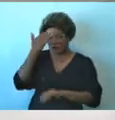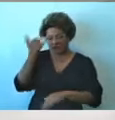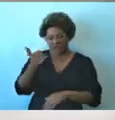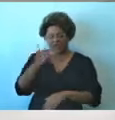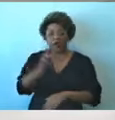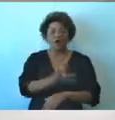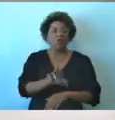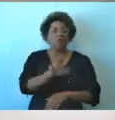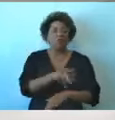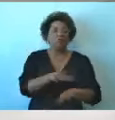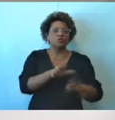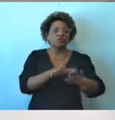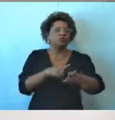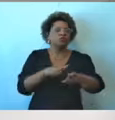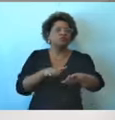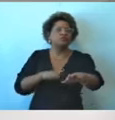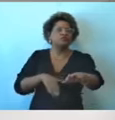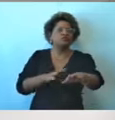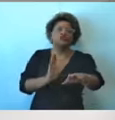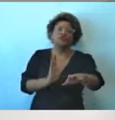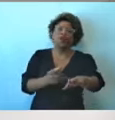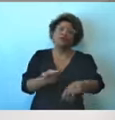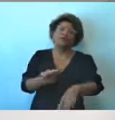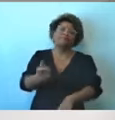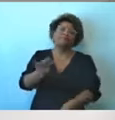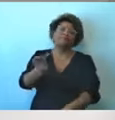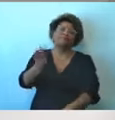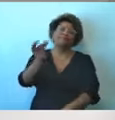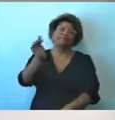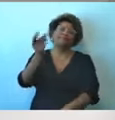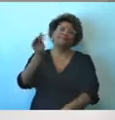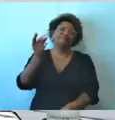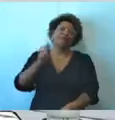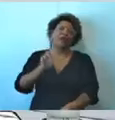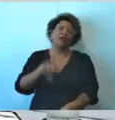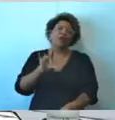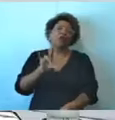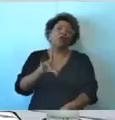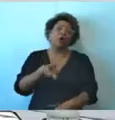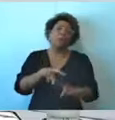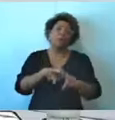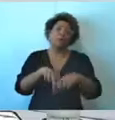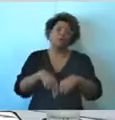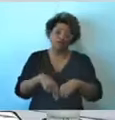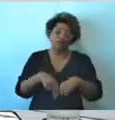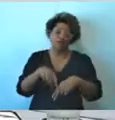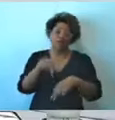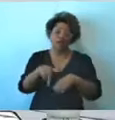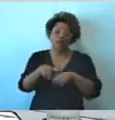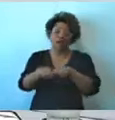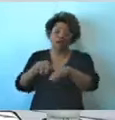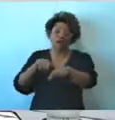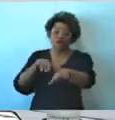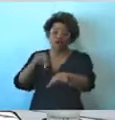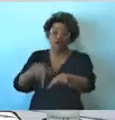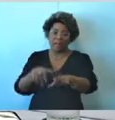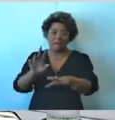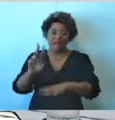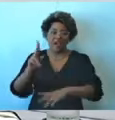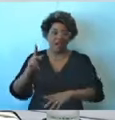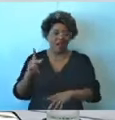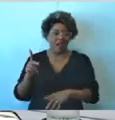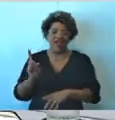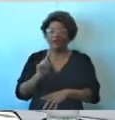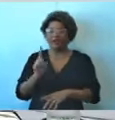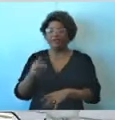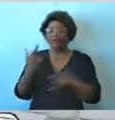anos, e é só por isso que o trânsito de BH não está colapsando ainda mais, porque se a gente coloca todas essas motos que estão em corredor para